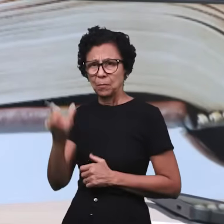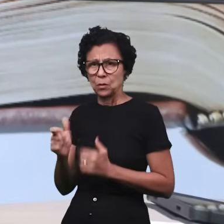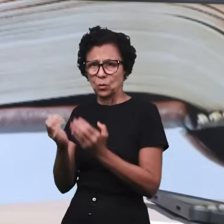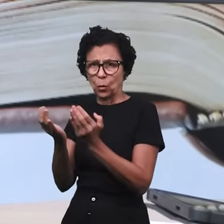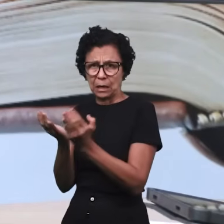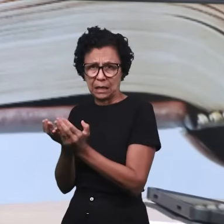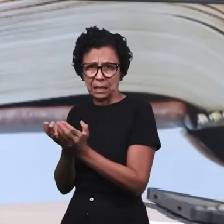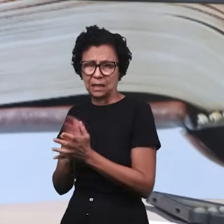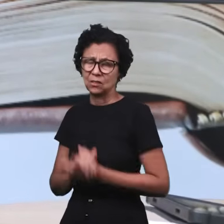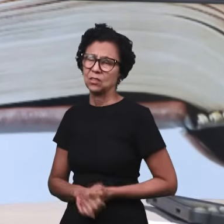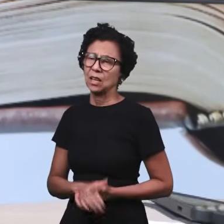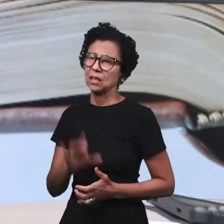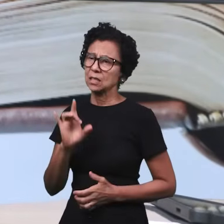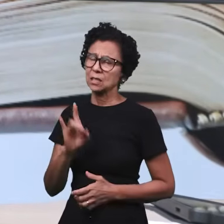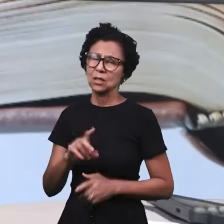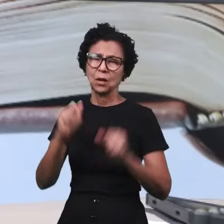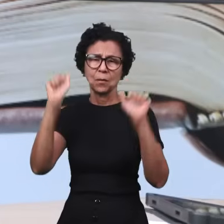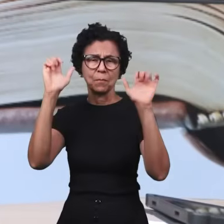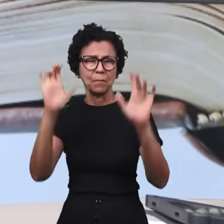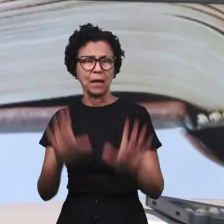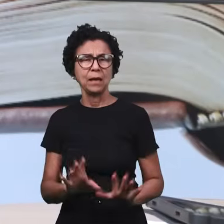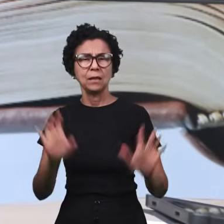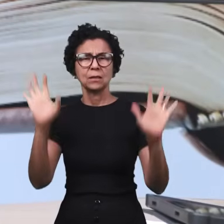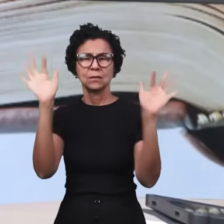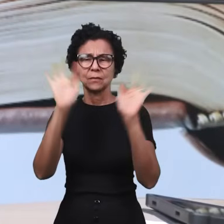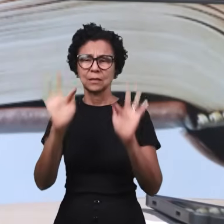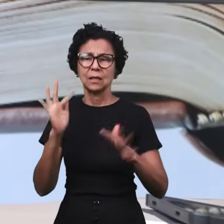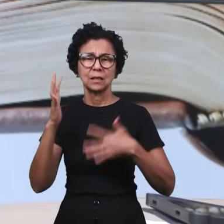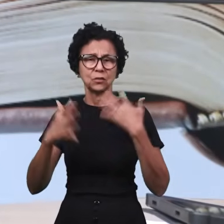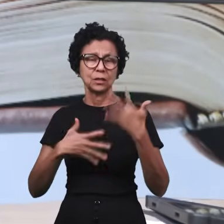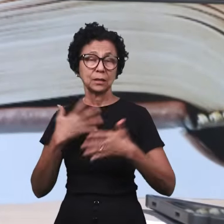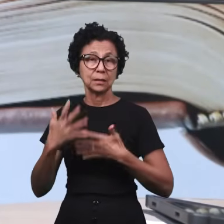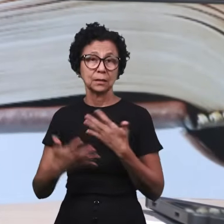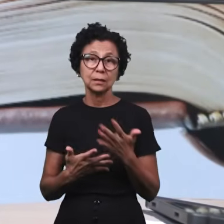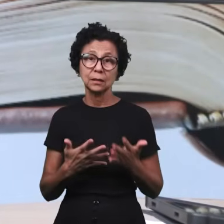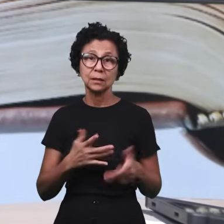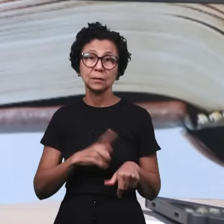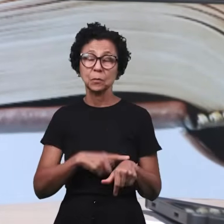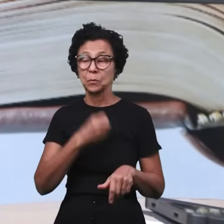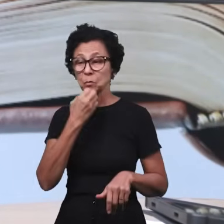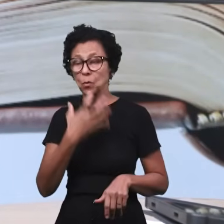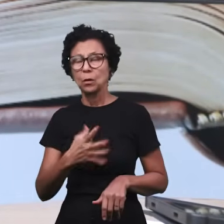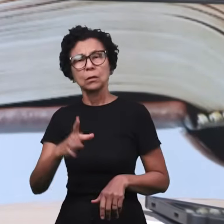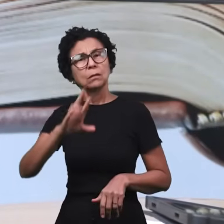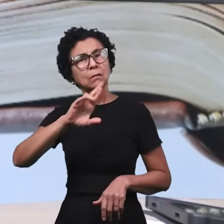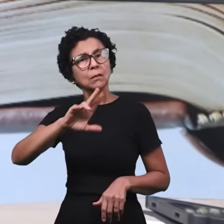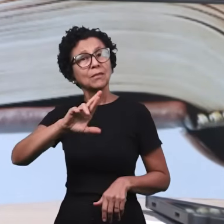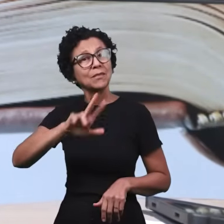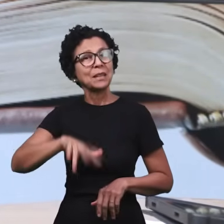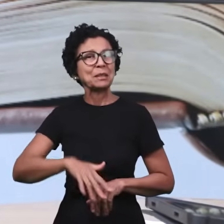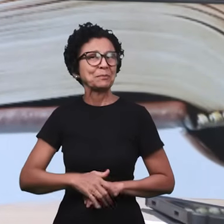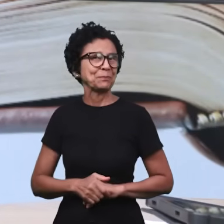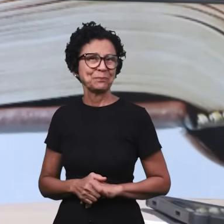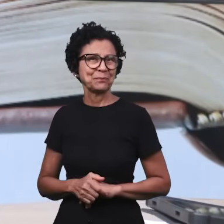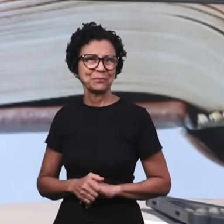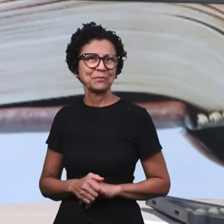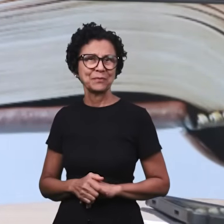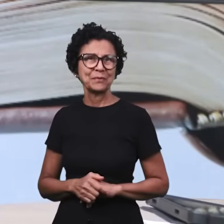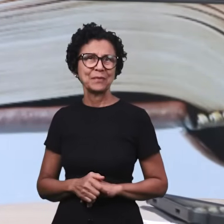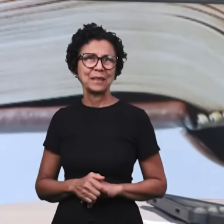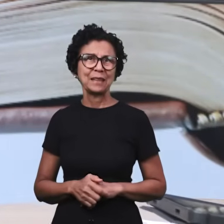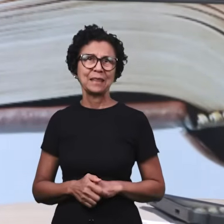não, nós sabemos que não, né? Por mais que nós sirvamos ao Senhor, Jesus já disse que no mundo nós teríamos